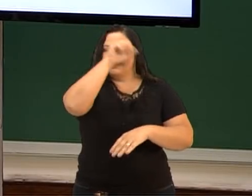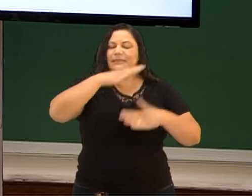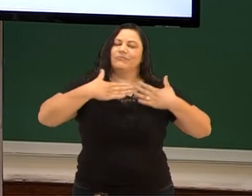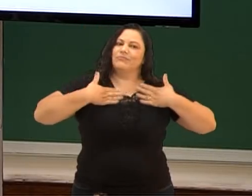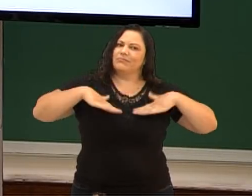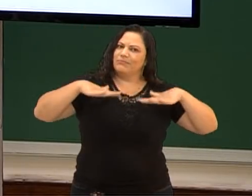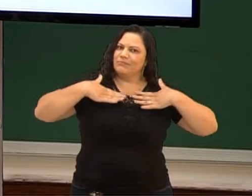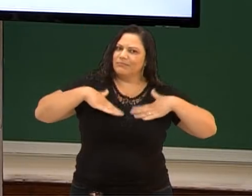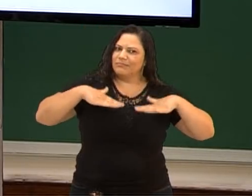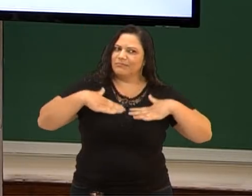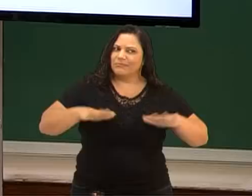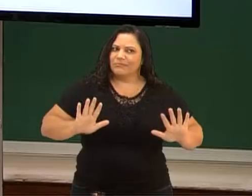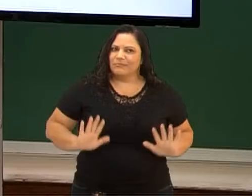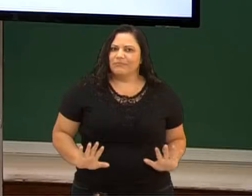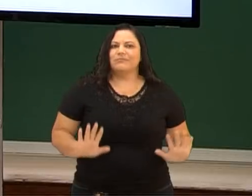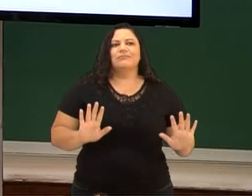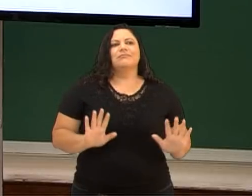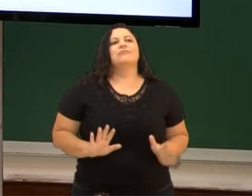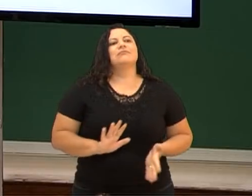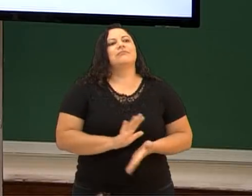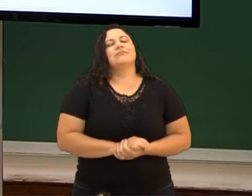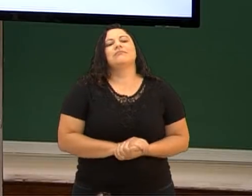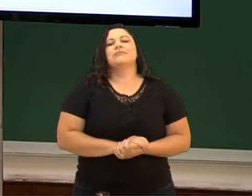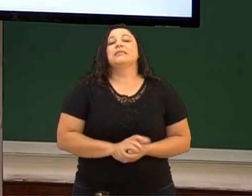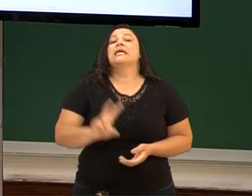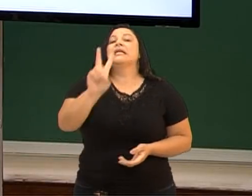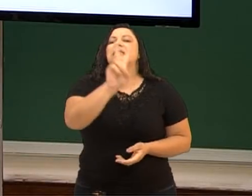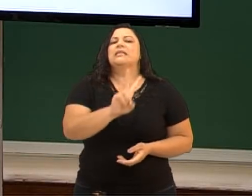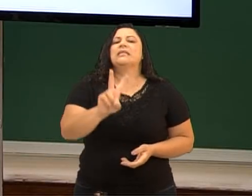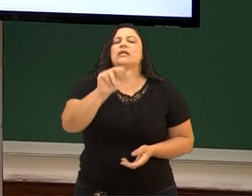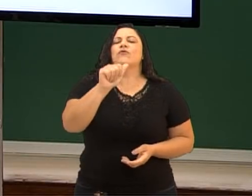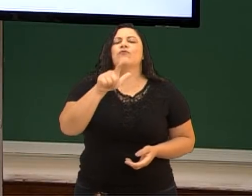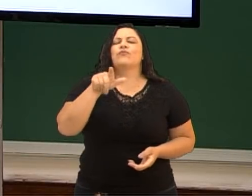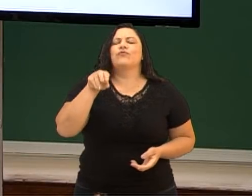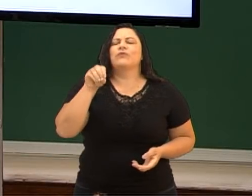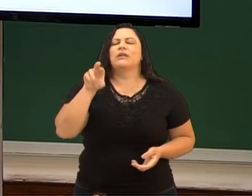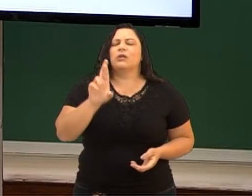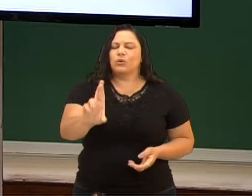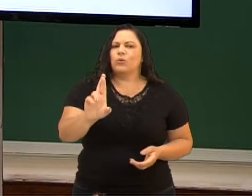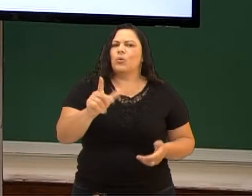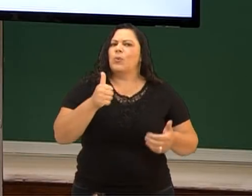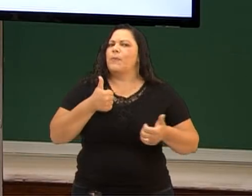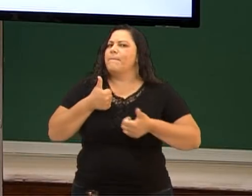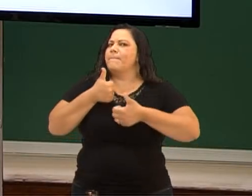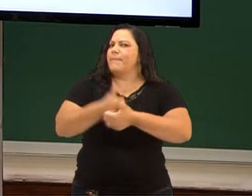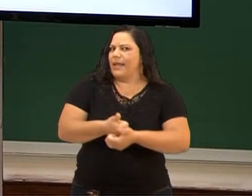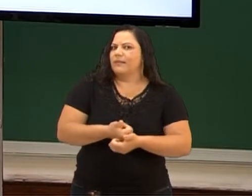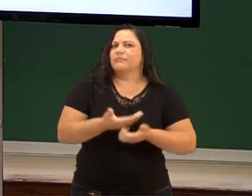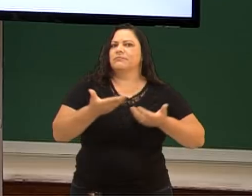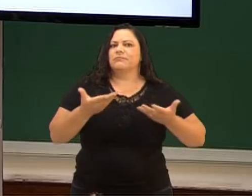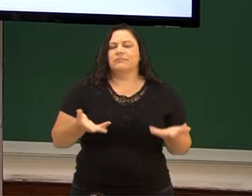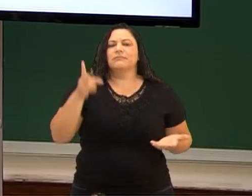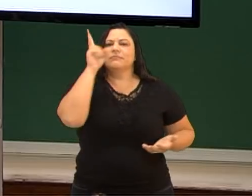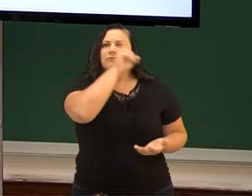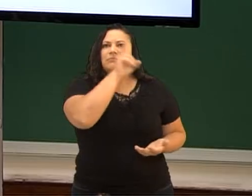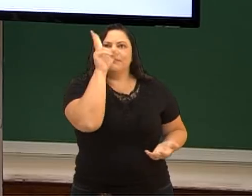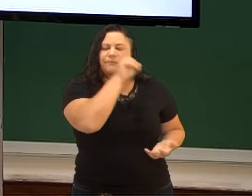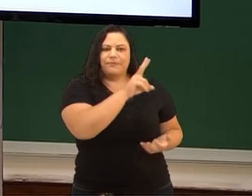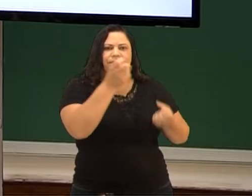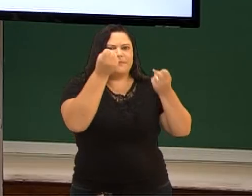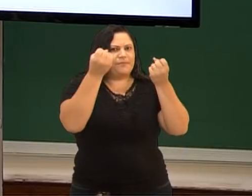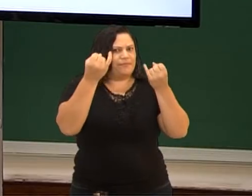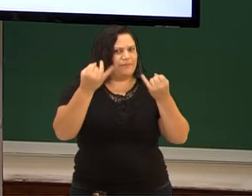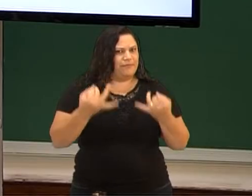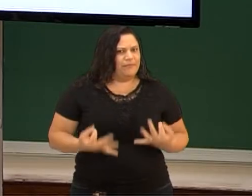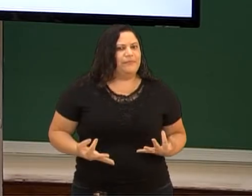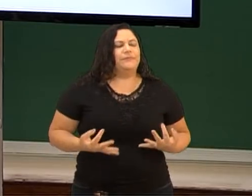calma, não é? Então aqui eu tenho um valor aqui aproximado. Novamente, lembra no exercício anterior, nós também verificamos esse